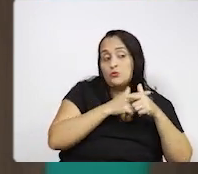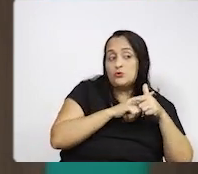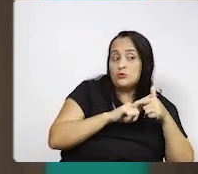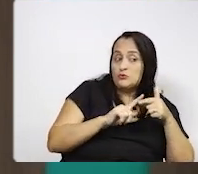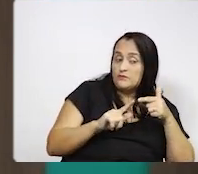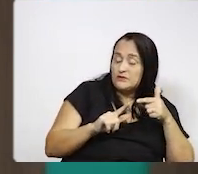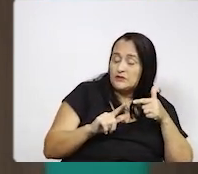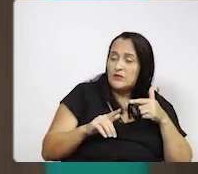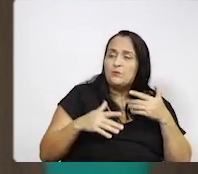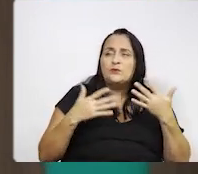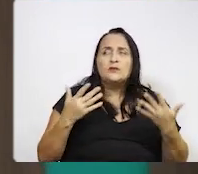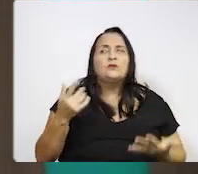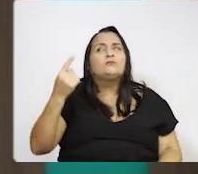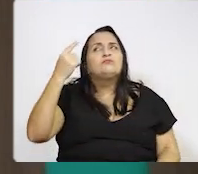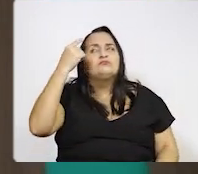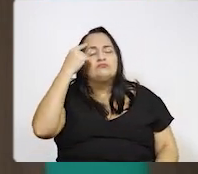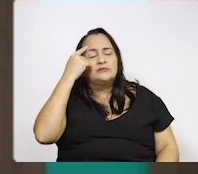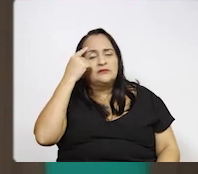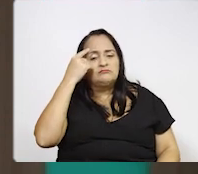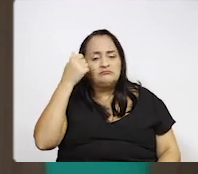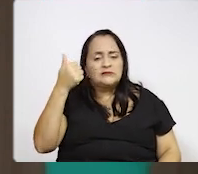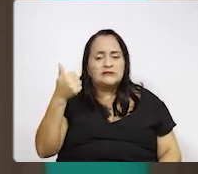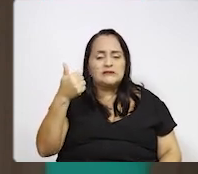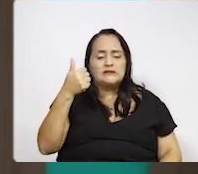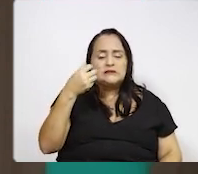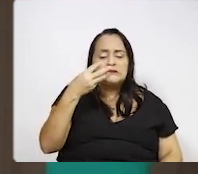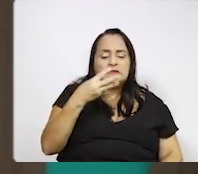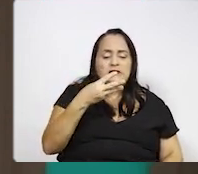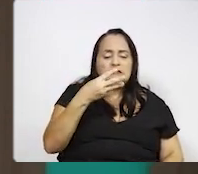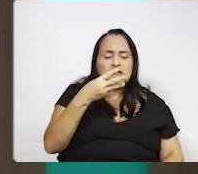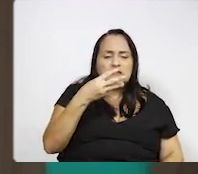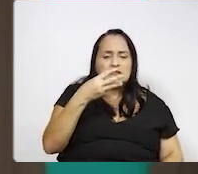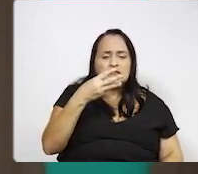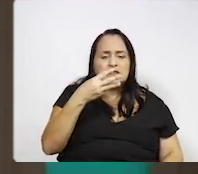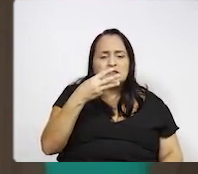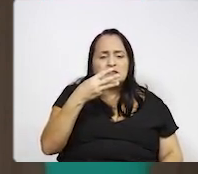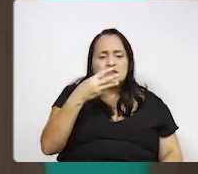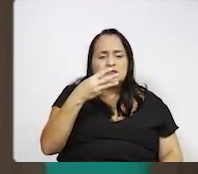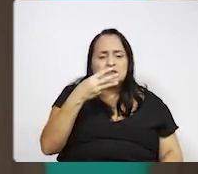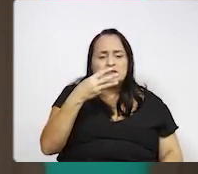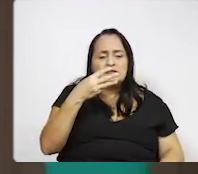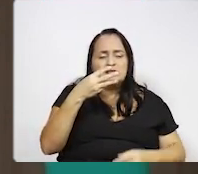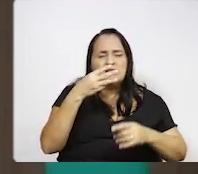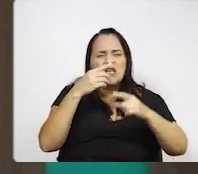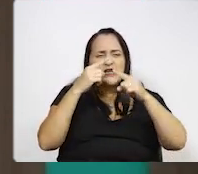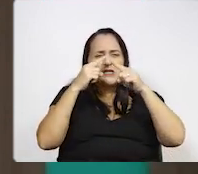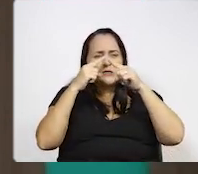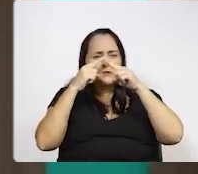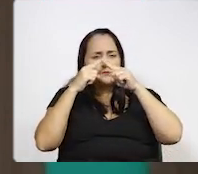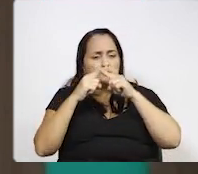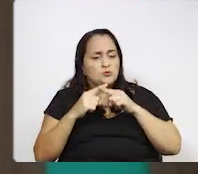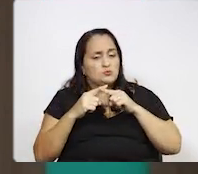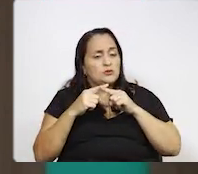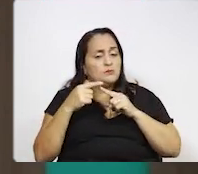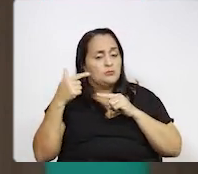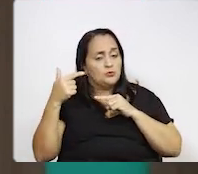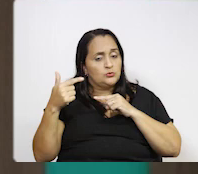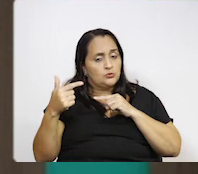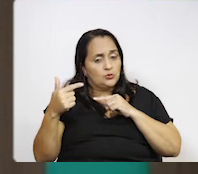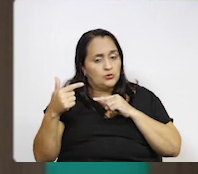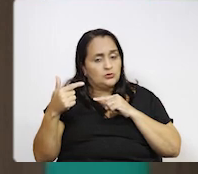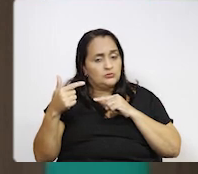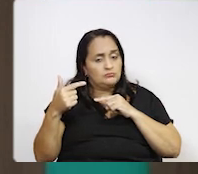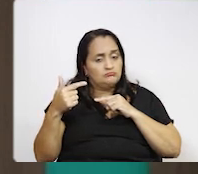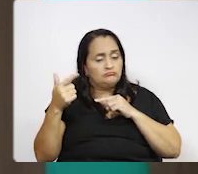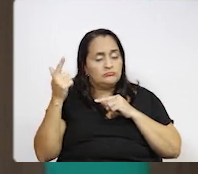de divisão. Então, pense aí, 13 e 26. Se eu pegar 13 e multiplicar por 2, eu